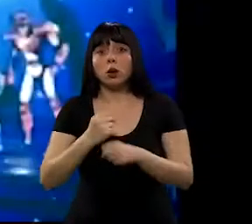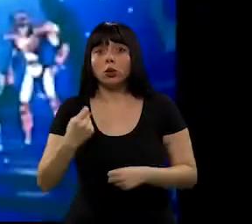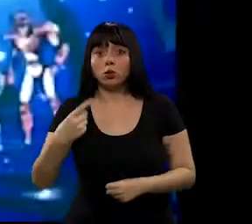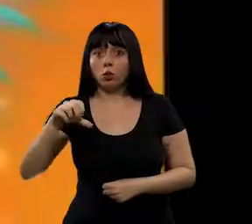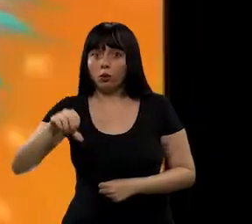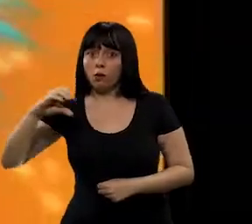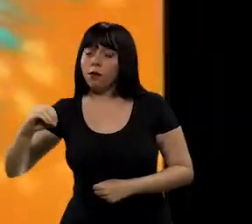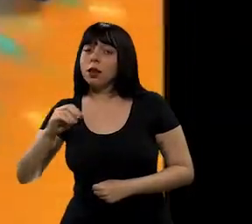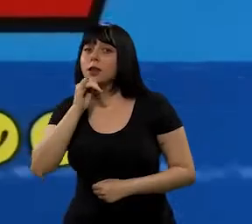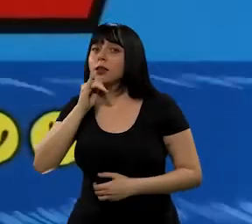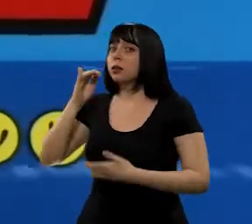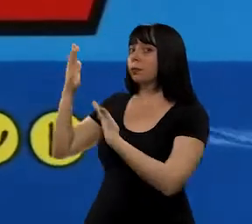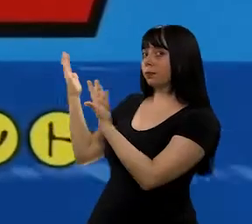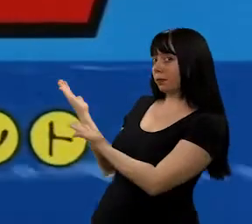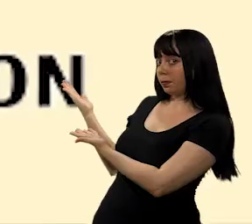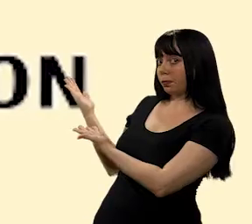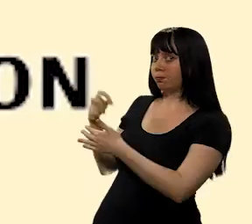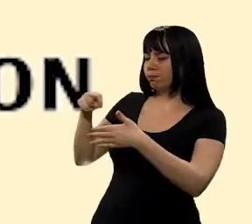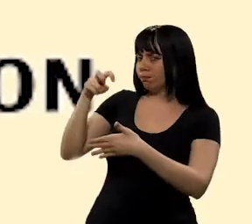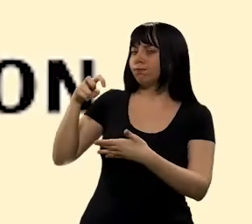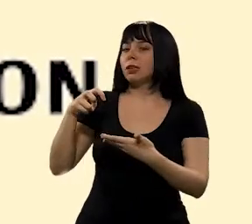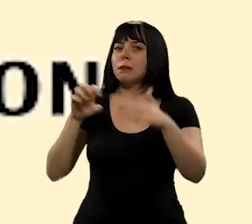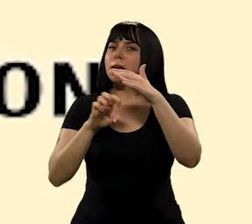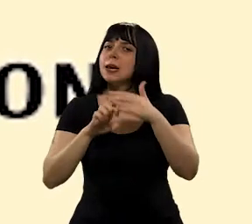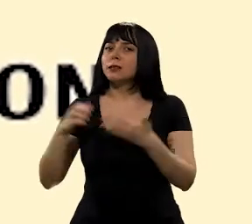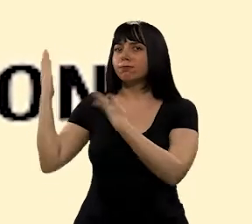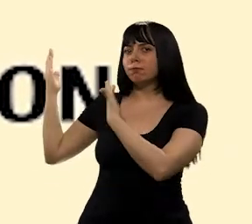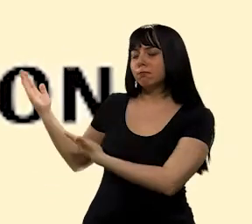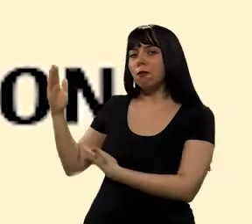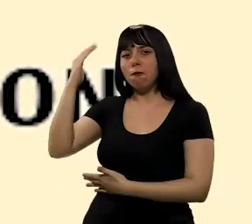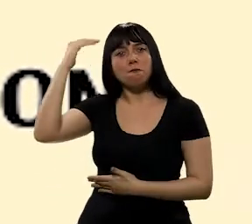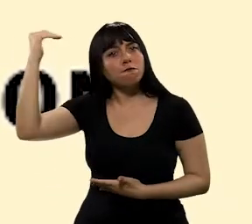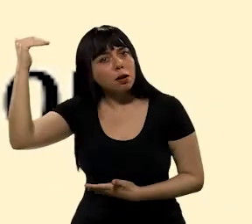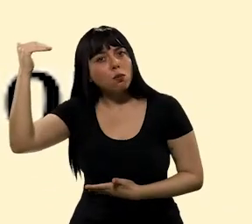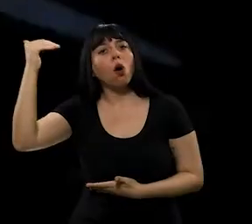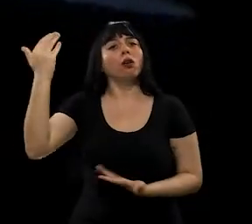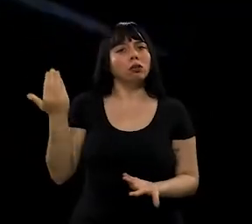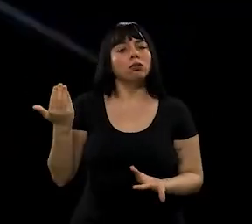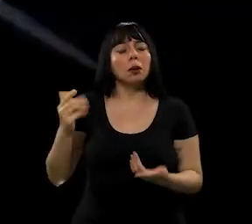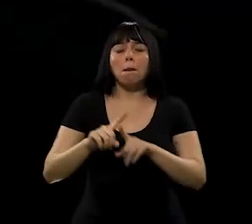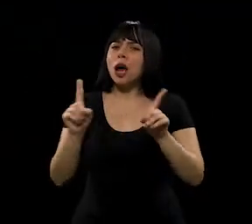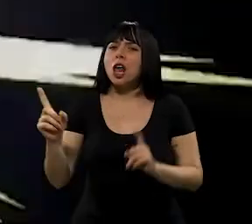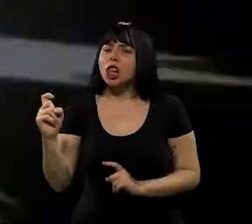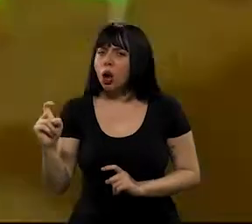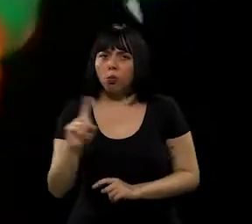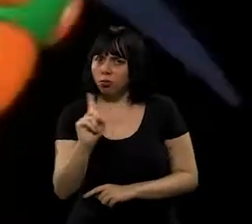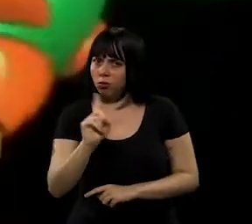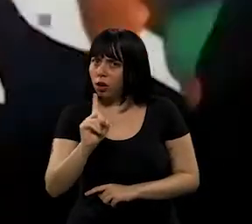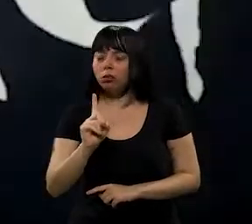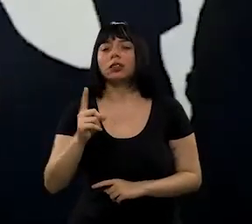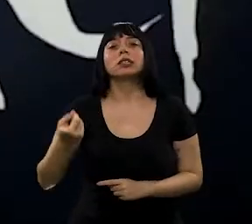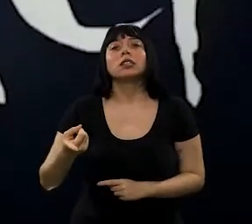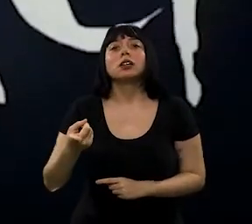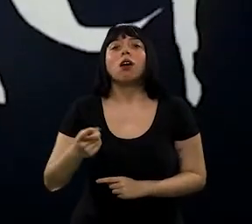Cavaleiros do Zodíaco, Pokémon e Dragon Ball. A Toei Animation se torna mundialmente reconhecida, mas não é a única produtora japonesa a